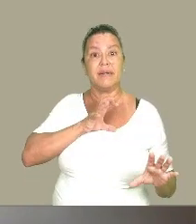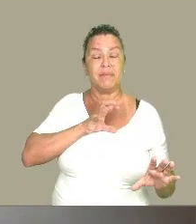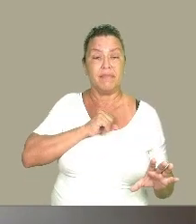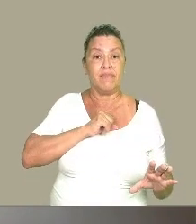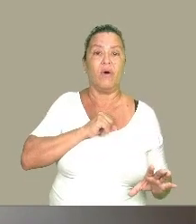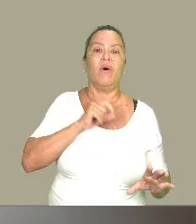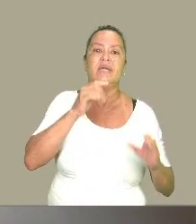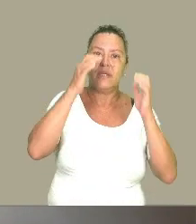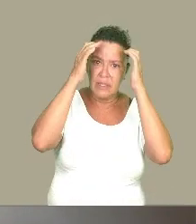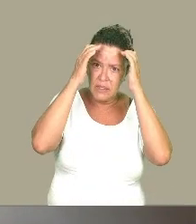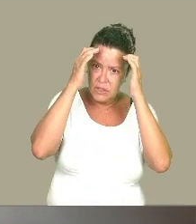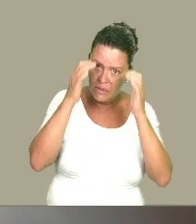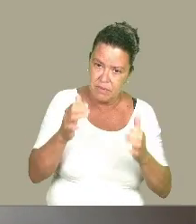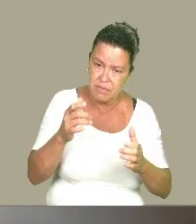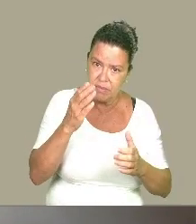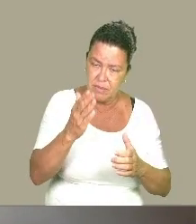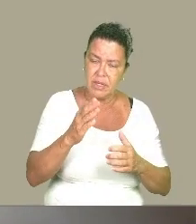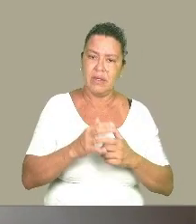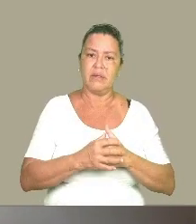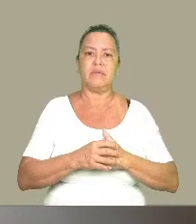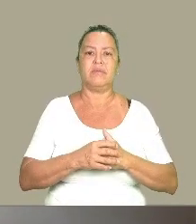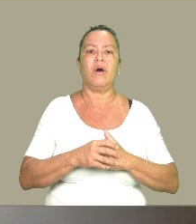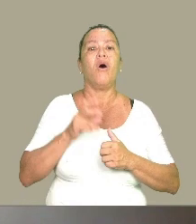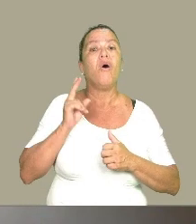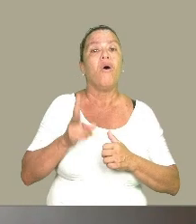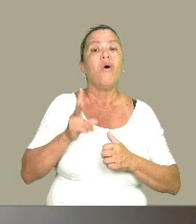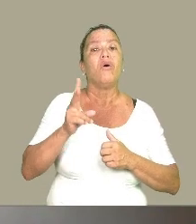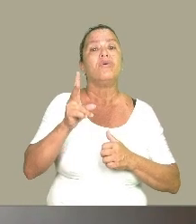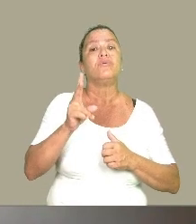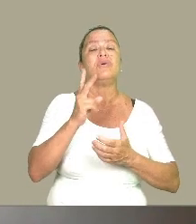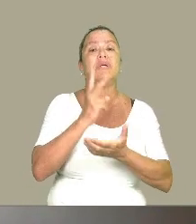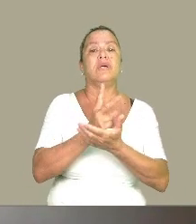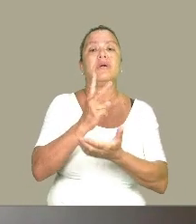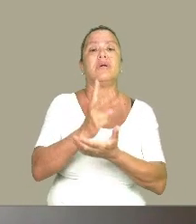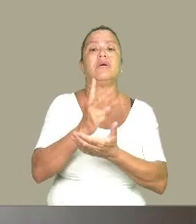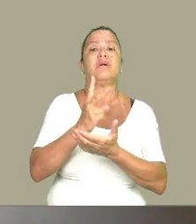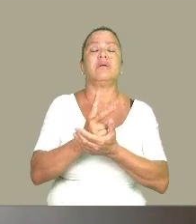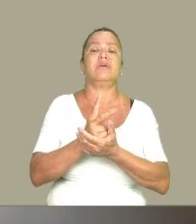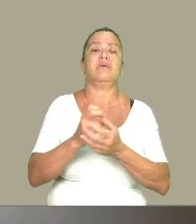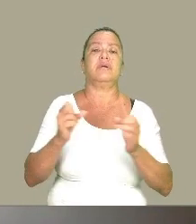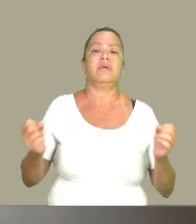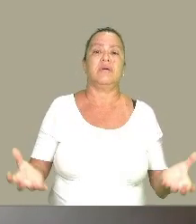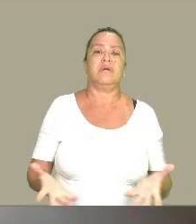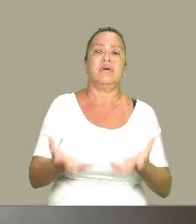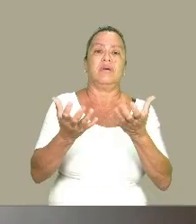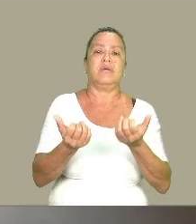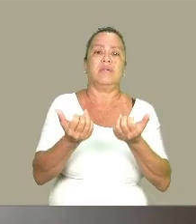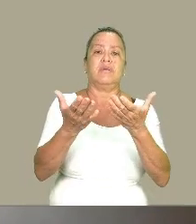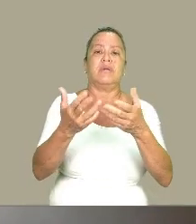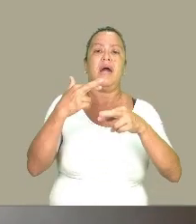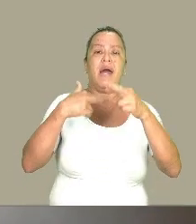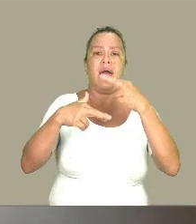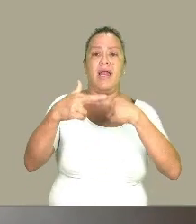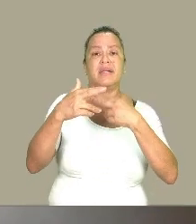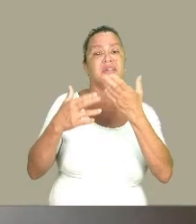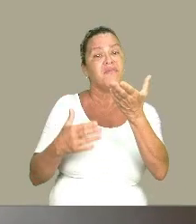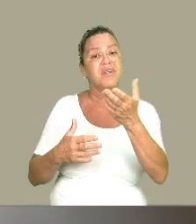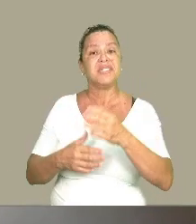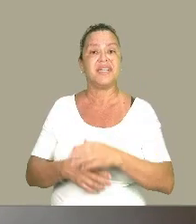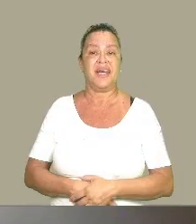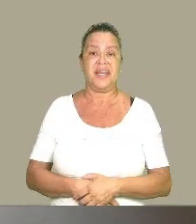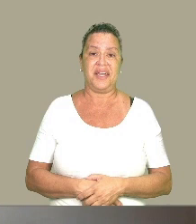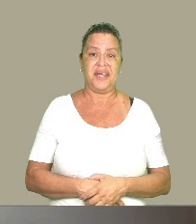esse respeito, né, ele continue sendo exalado e aplicado em relação àquela pessoa que não é mais o